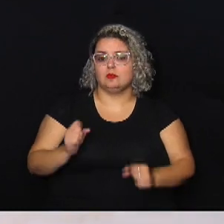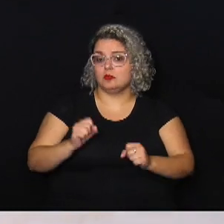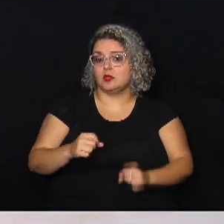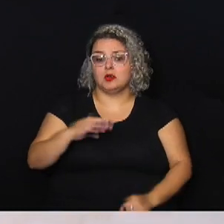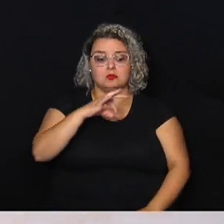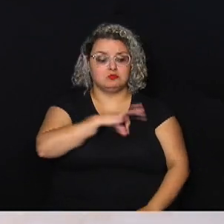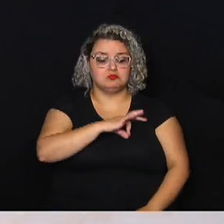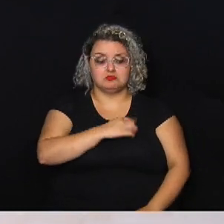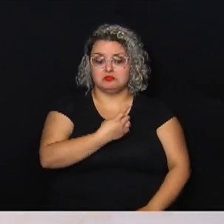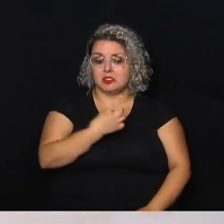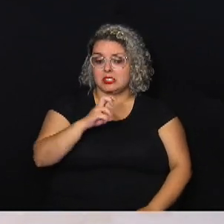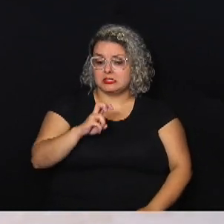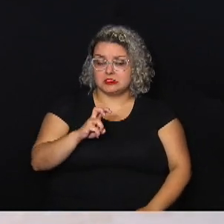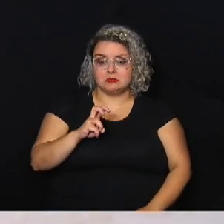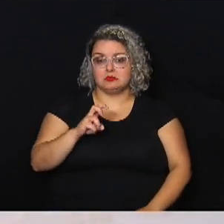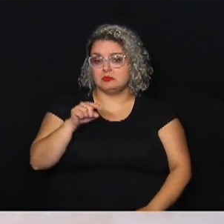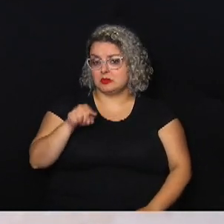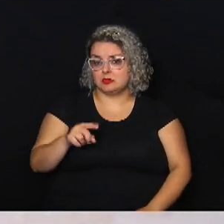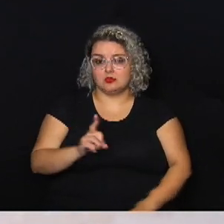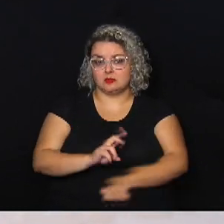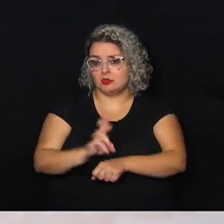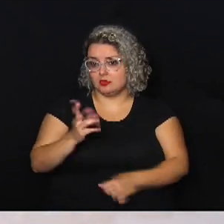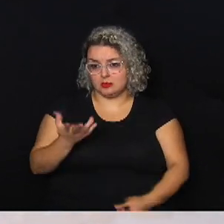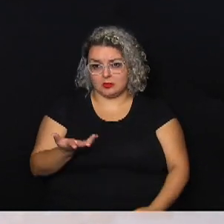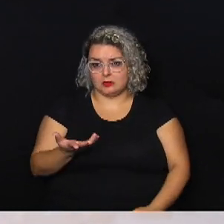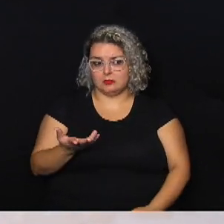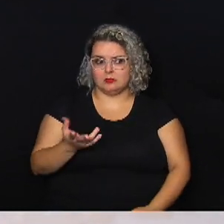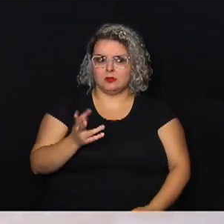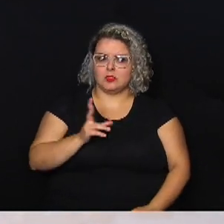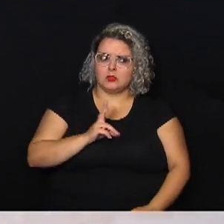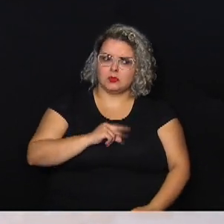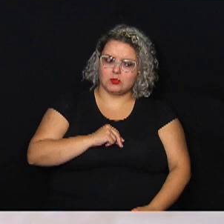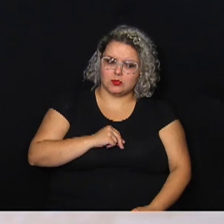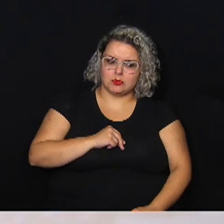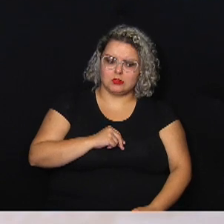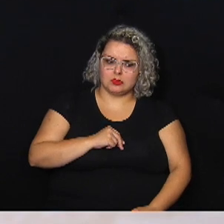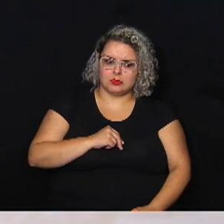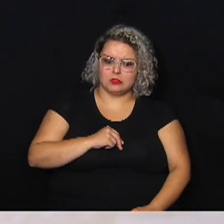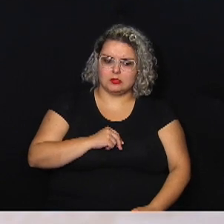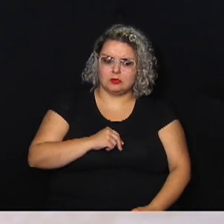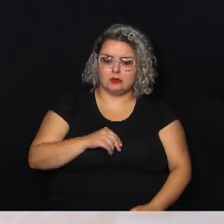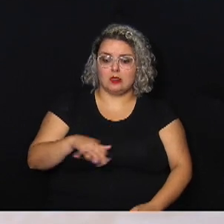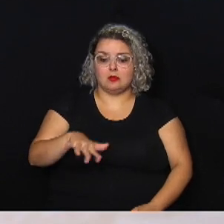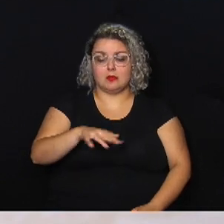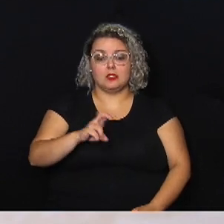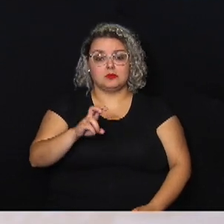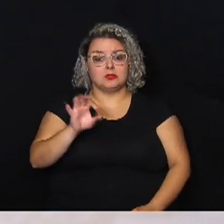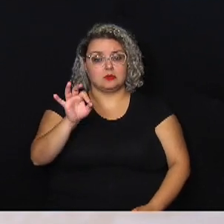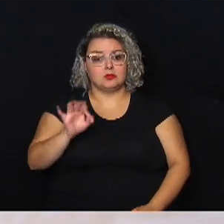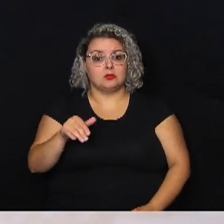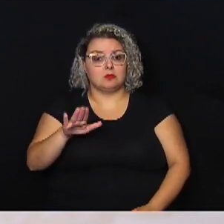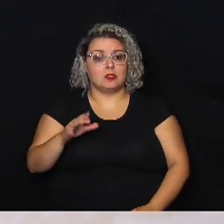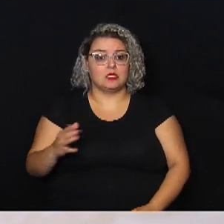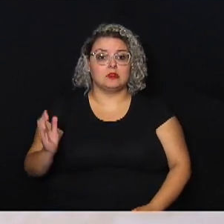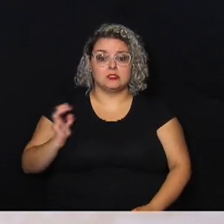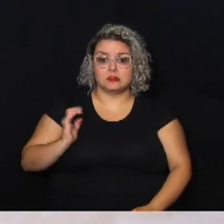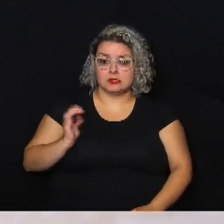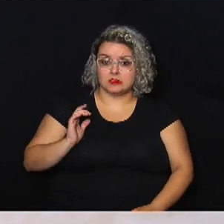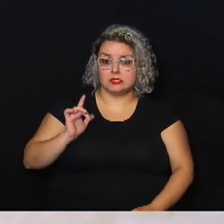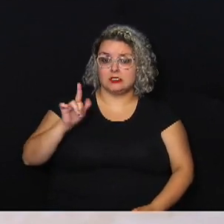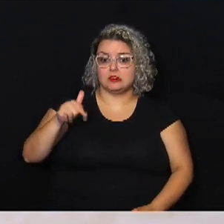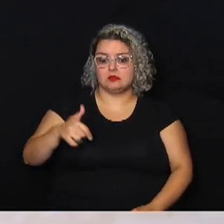R$15.000. Aí você já está na faixa dos 5% mais ricos. Aí depois fez uma